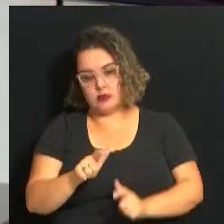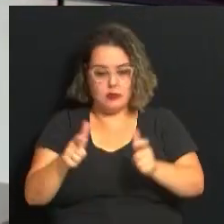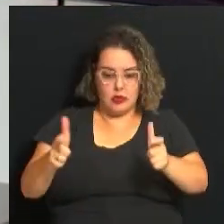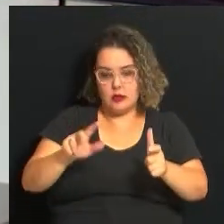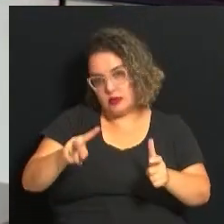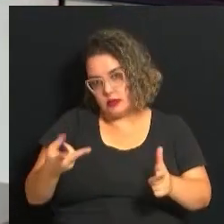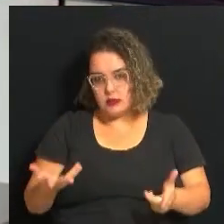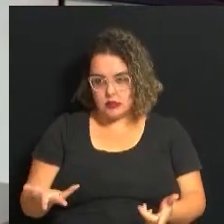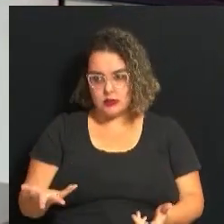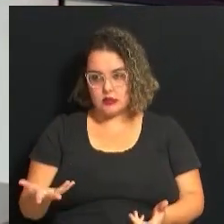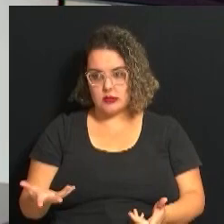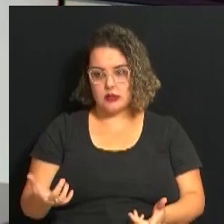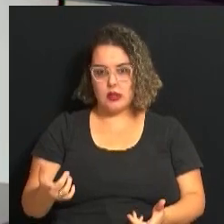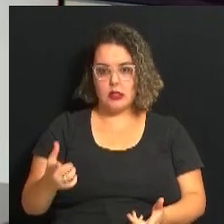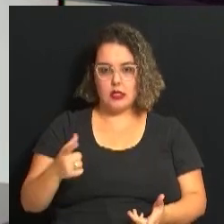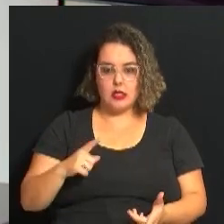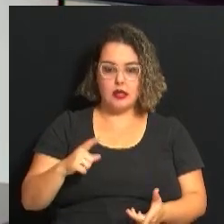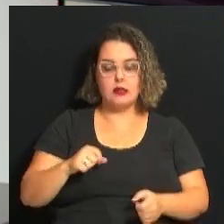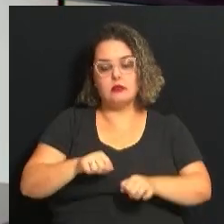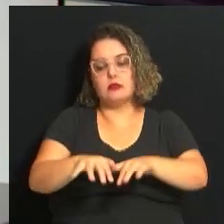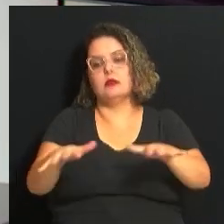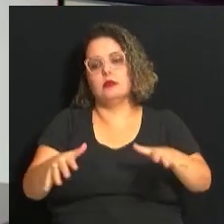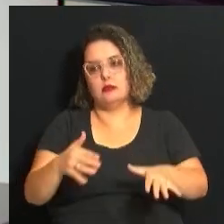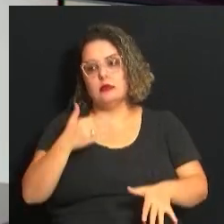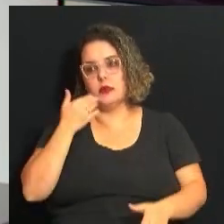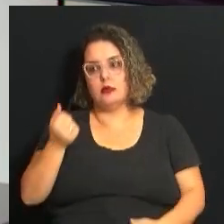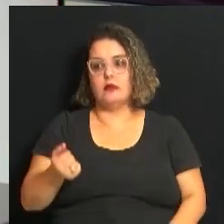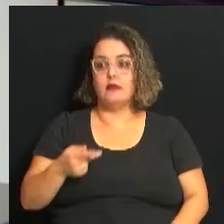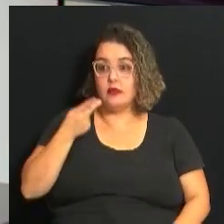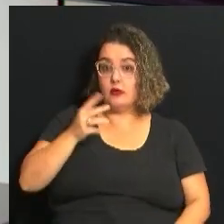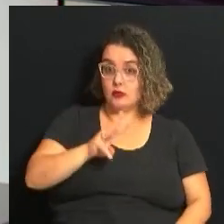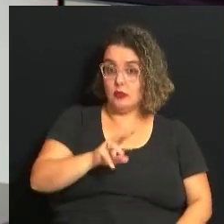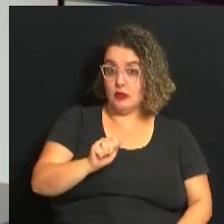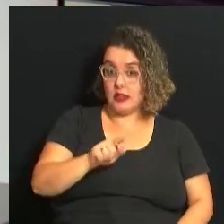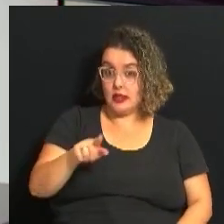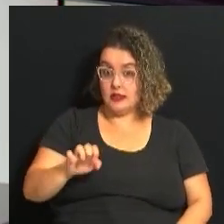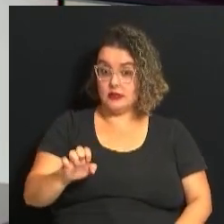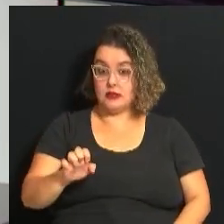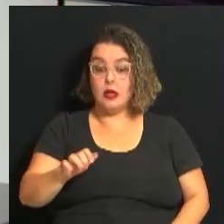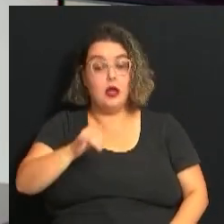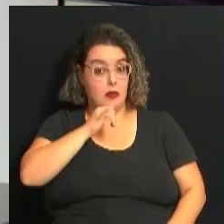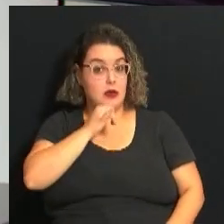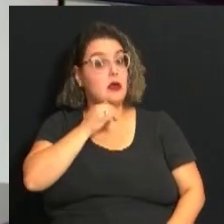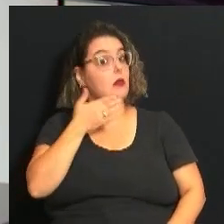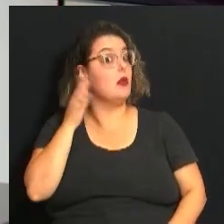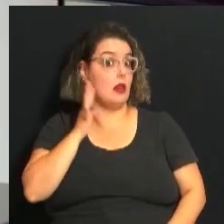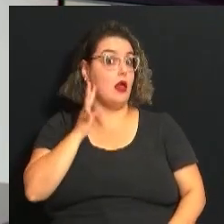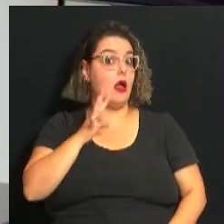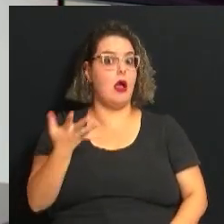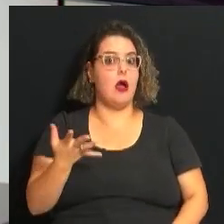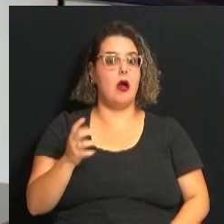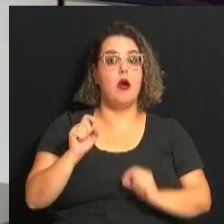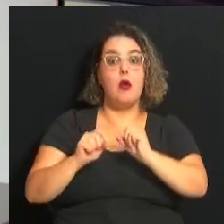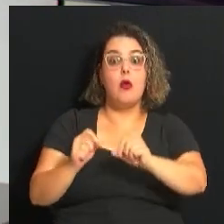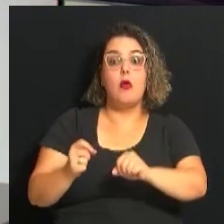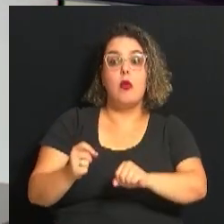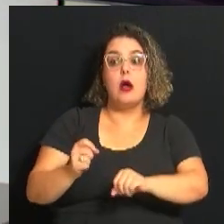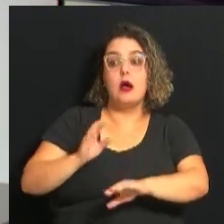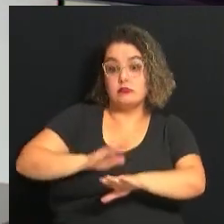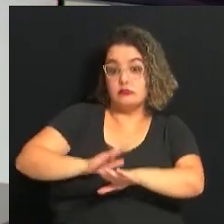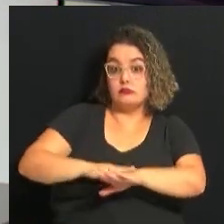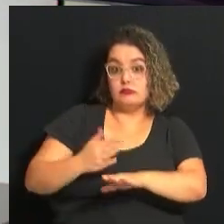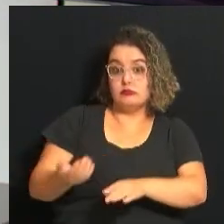geralmente é o que tem essa interface maior. Você comentou sobre o Waze, né? O Waze é um exemplo muito legal de onde o cartógrafo pode atuar. Uhum. Então, você vai desde